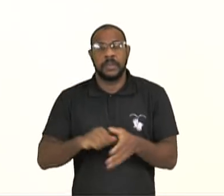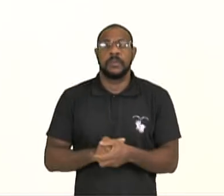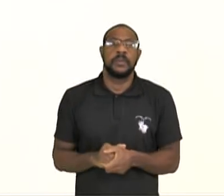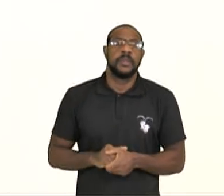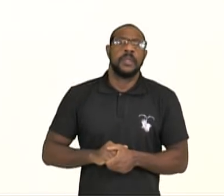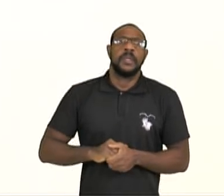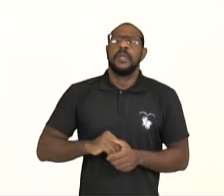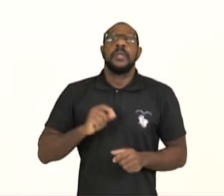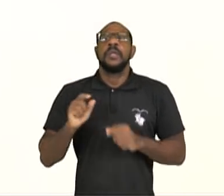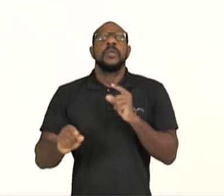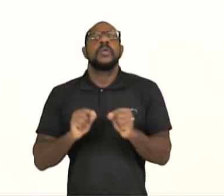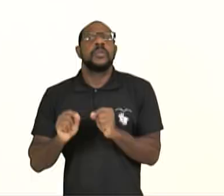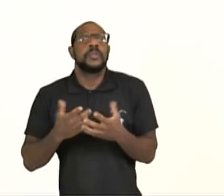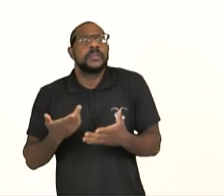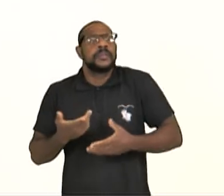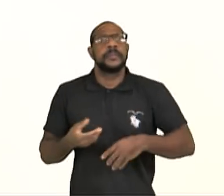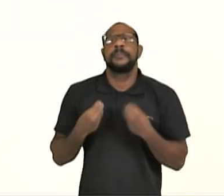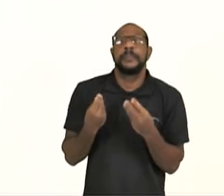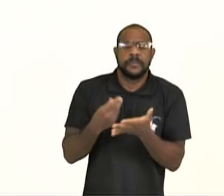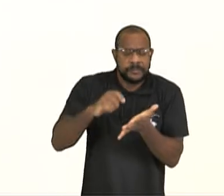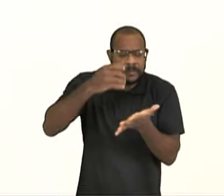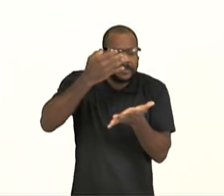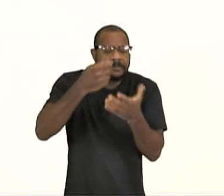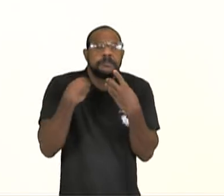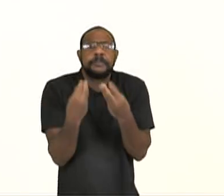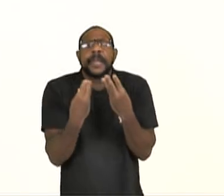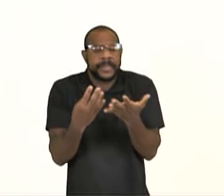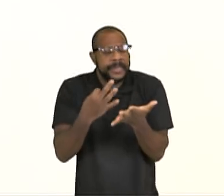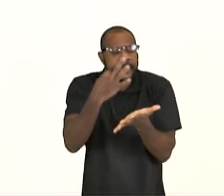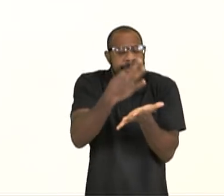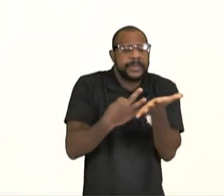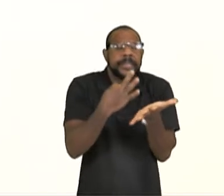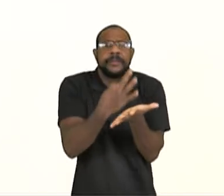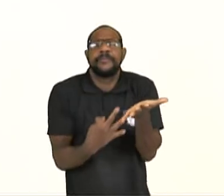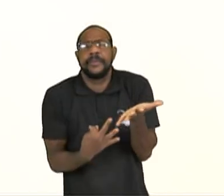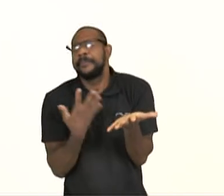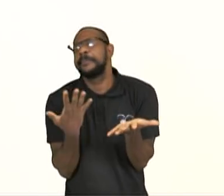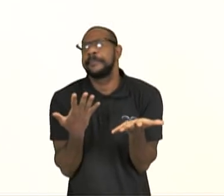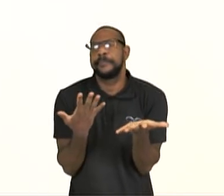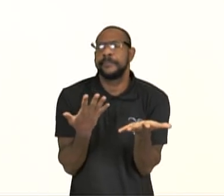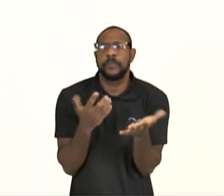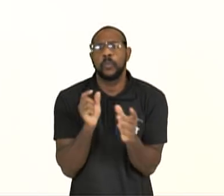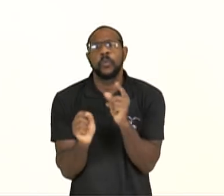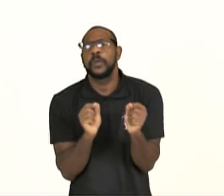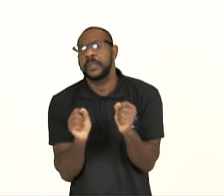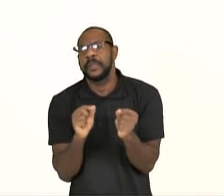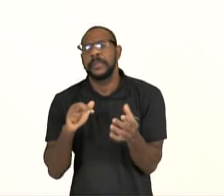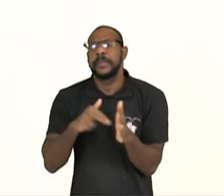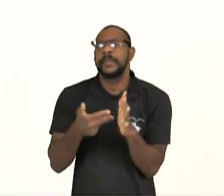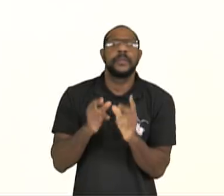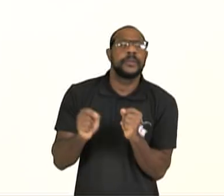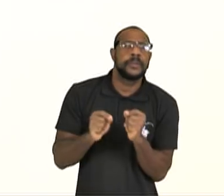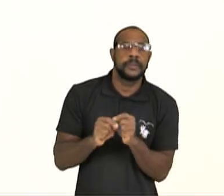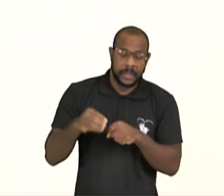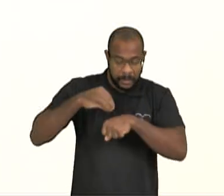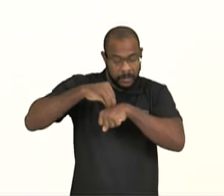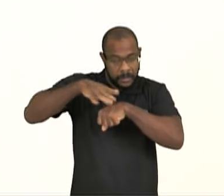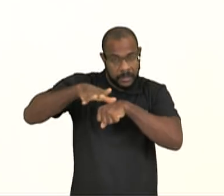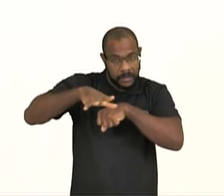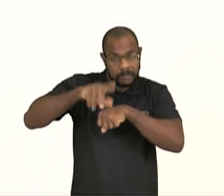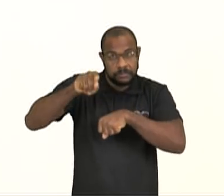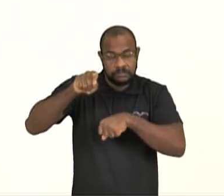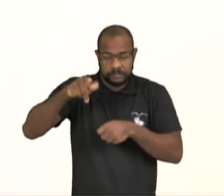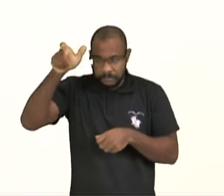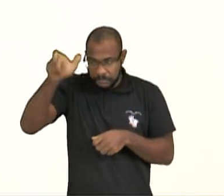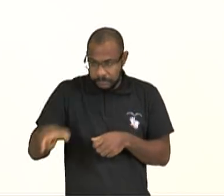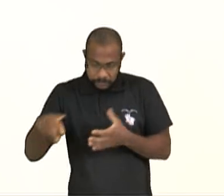é? Quando eu vou fazer um texto descritivo, qual é a minha intenção? Obviamente, transmitir para quem está lendo,